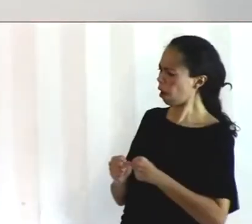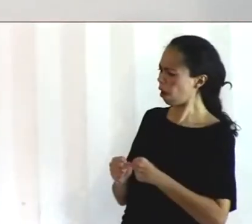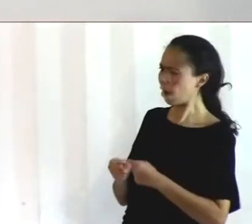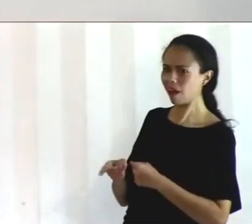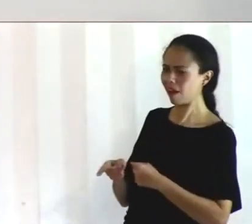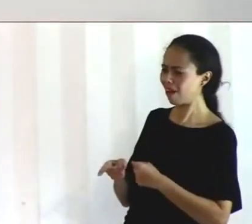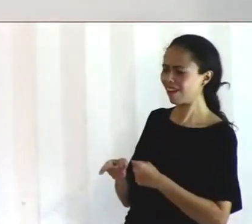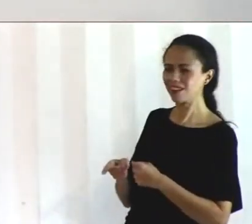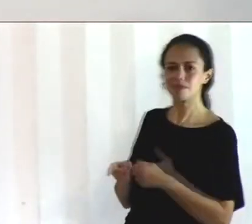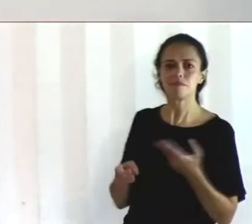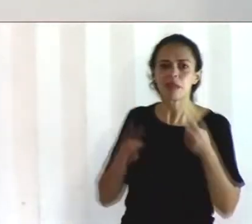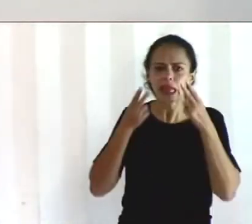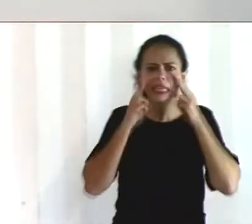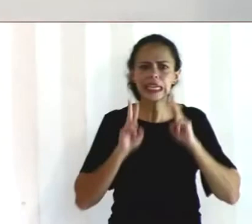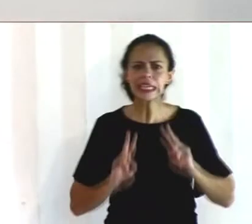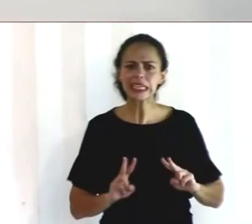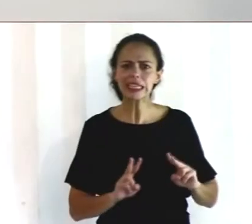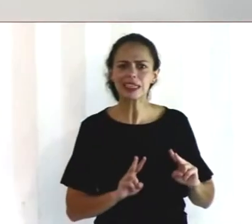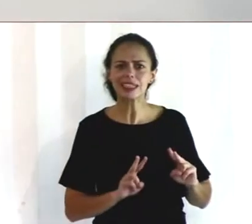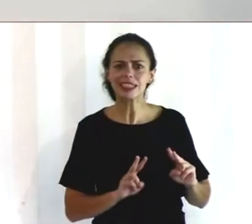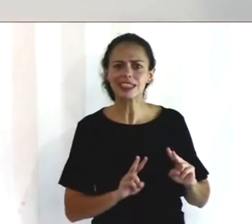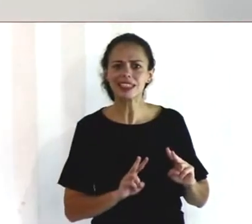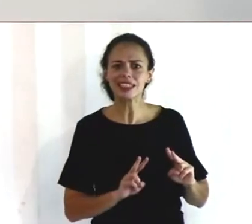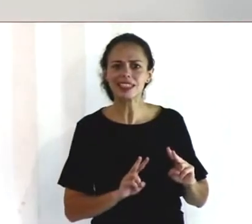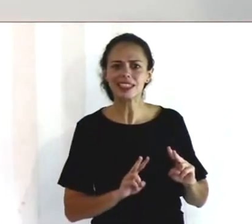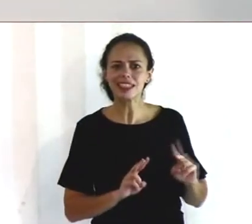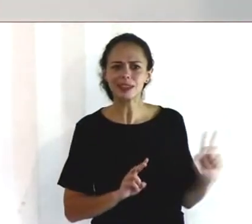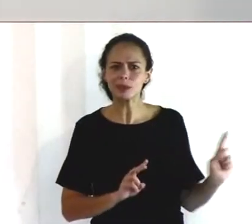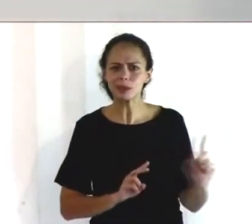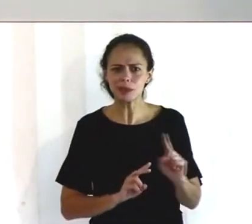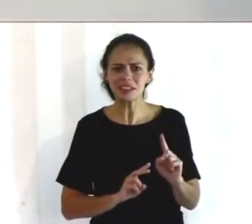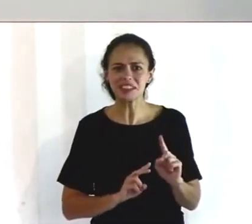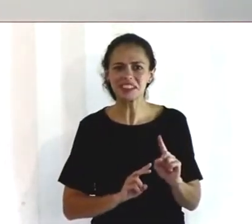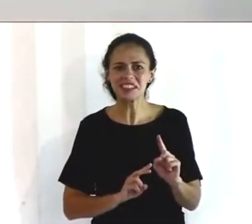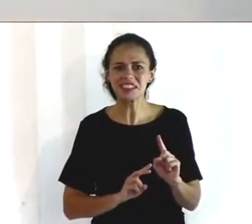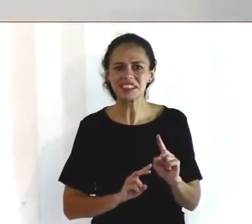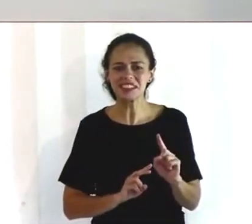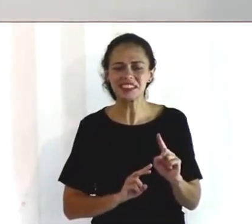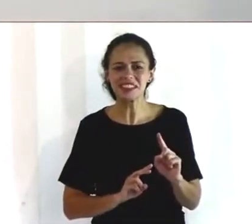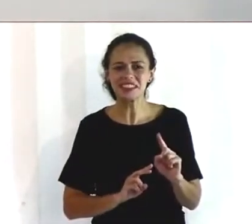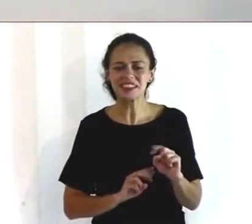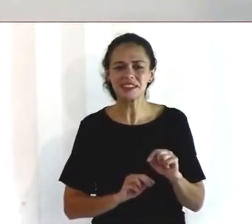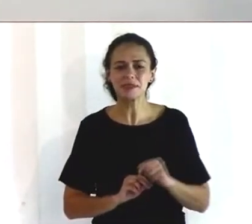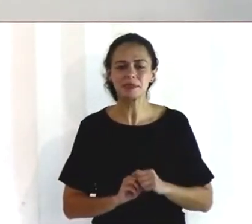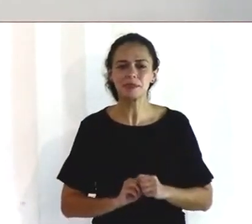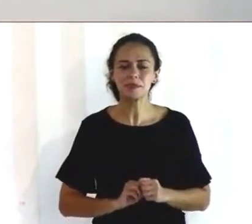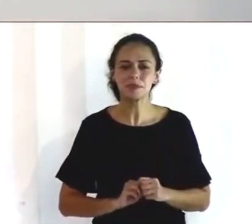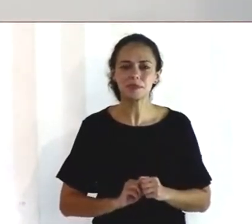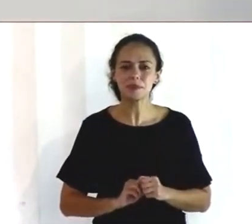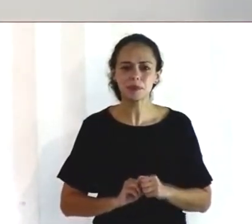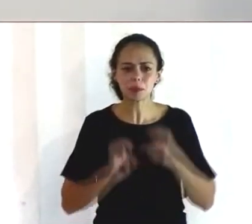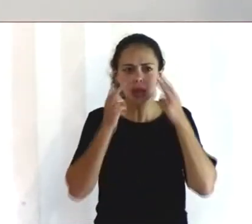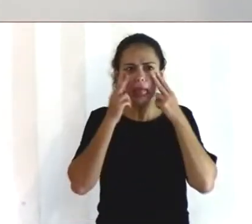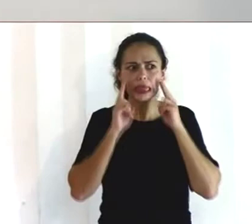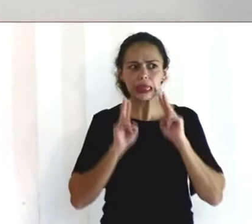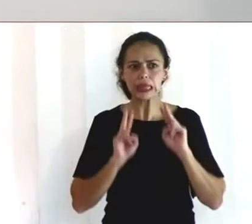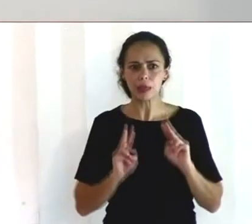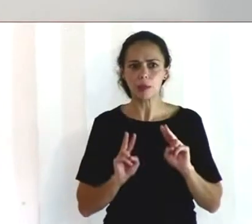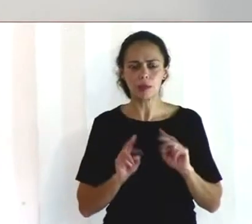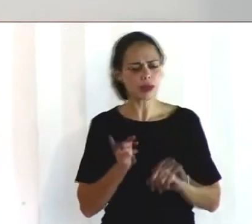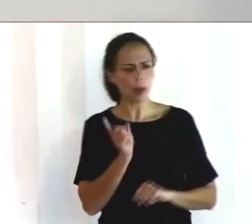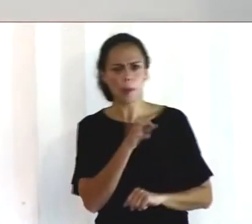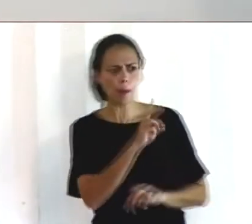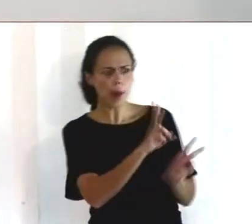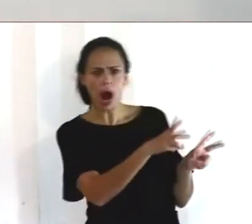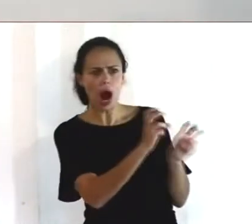O testemunho está implícito aqui. E o testemunho também é uma evidência muito forte,